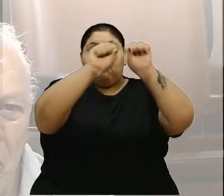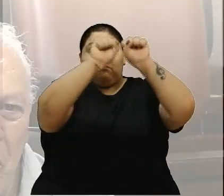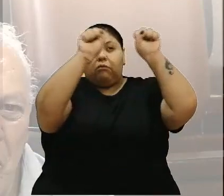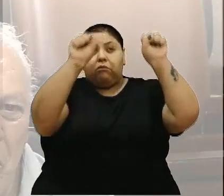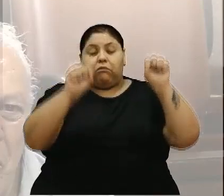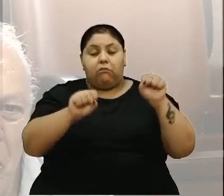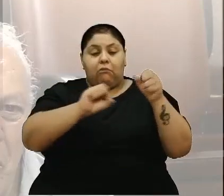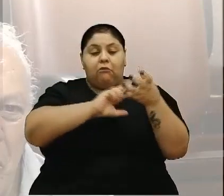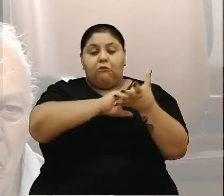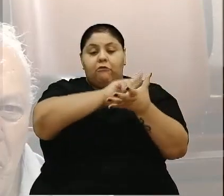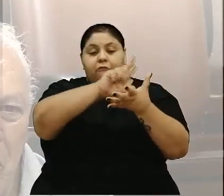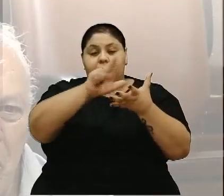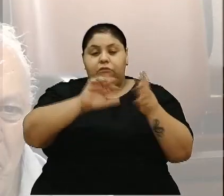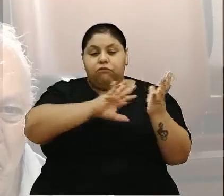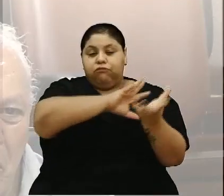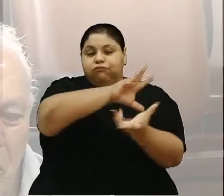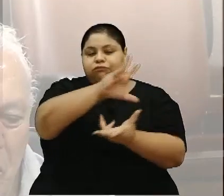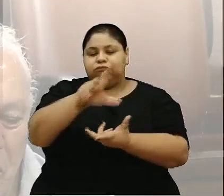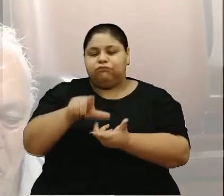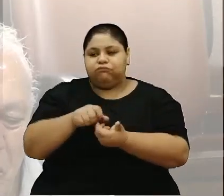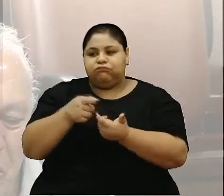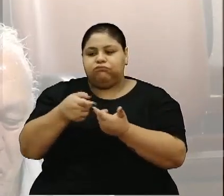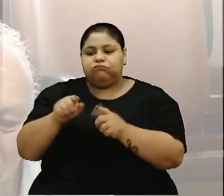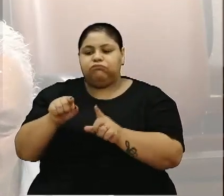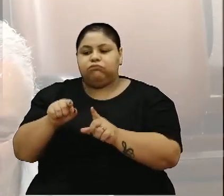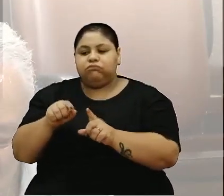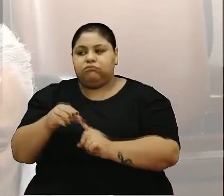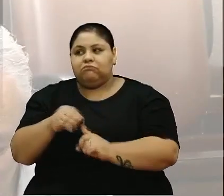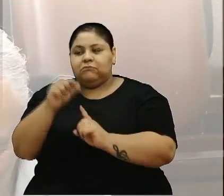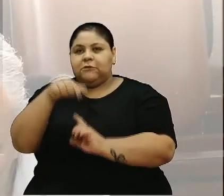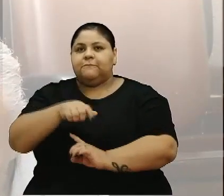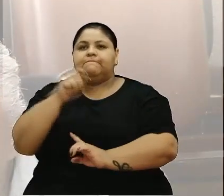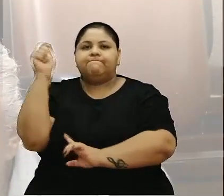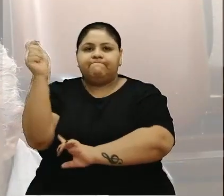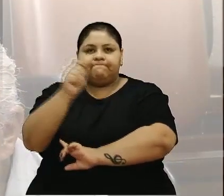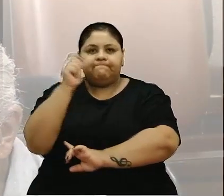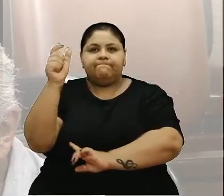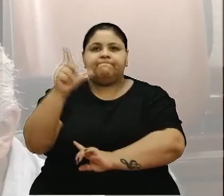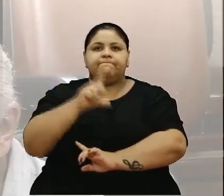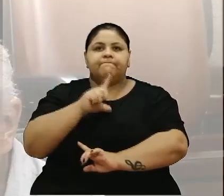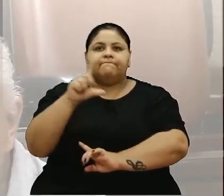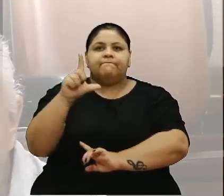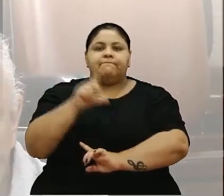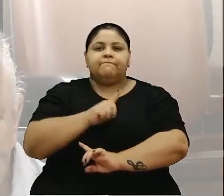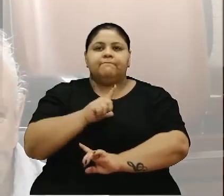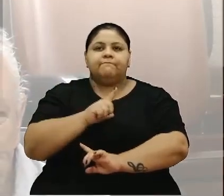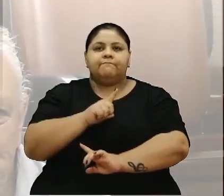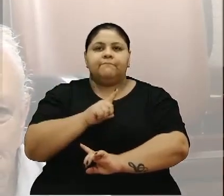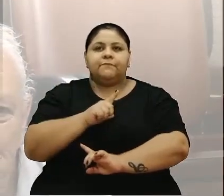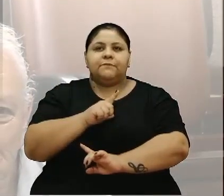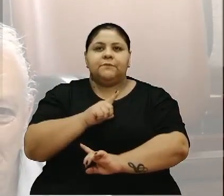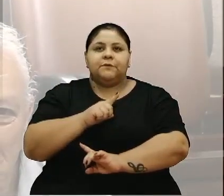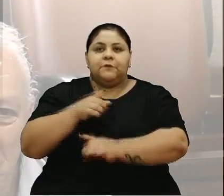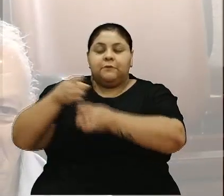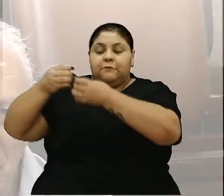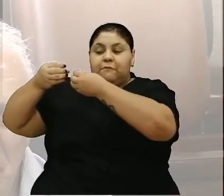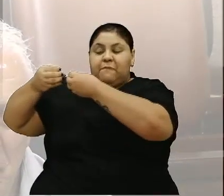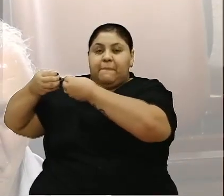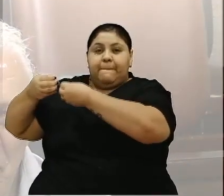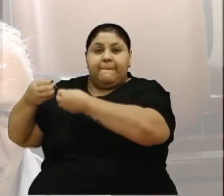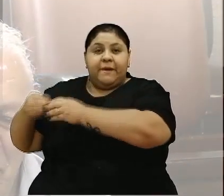mas principalmente aqui no Rio Grande do Sul, e que tem dizimado diversas cidades, né,